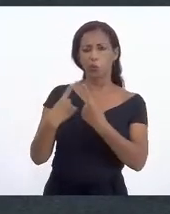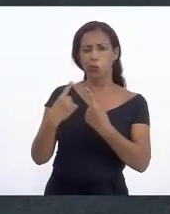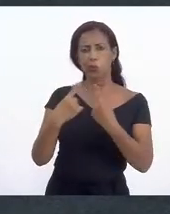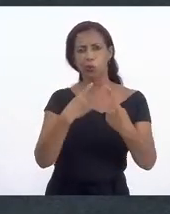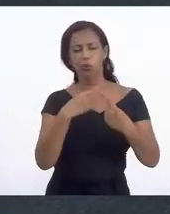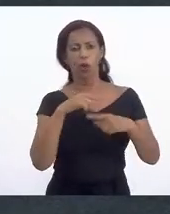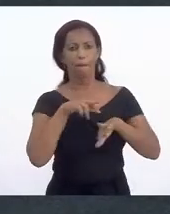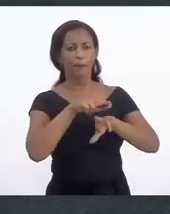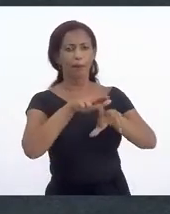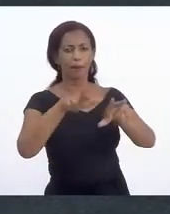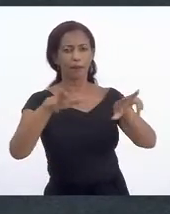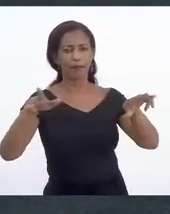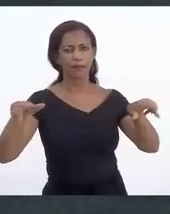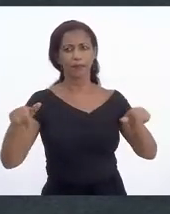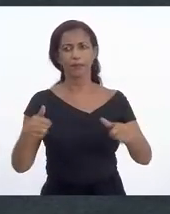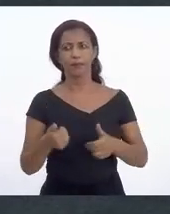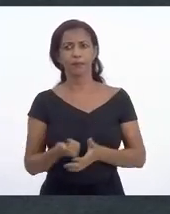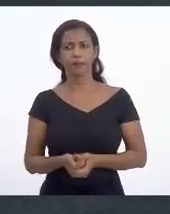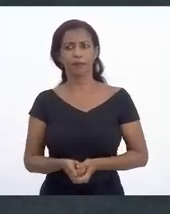com vários